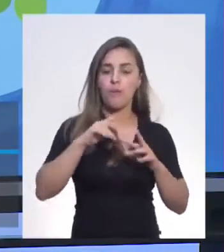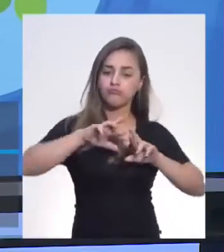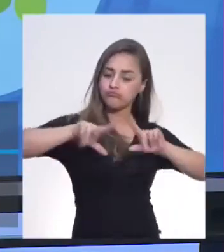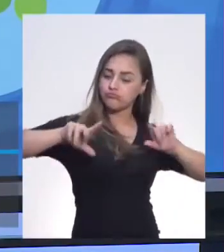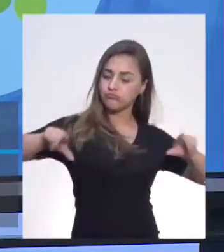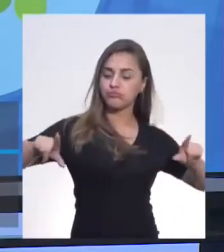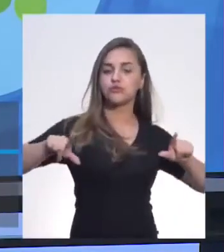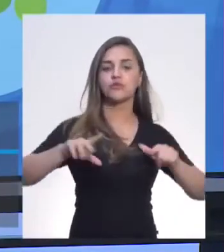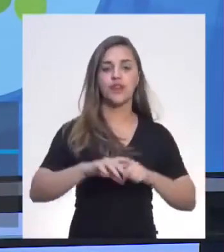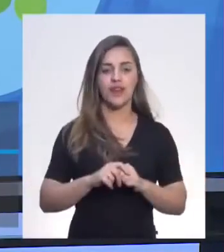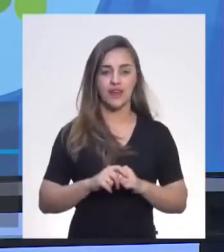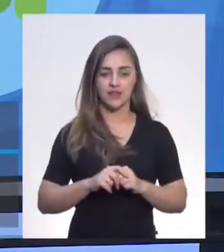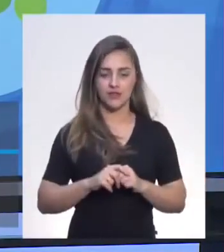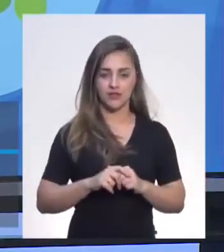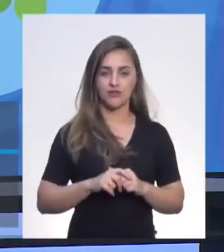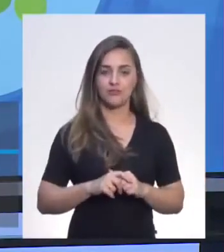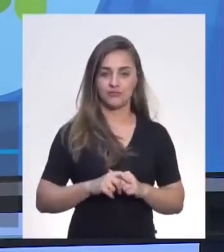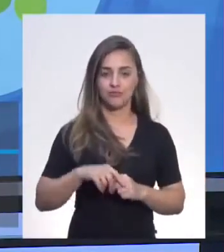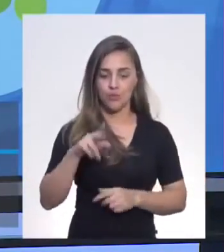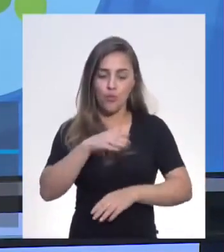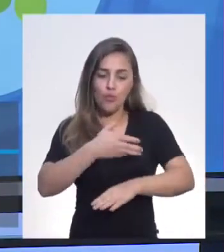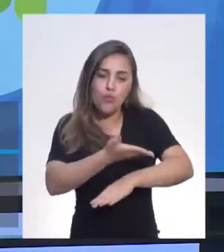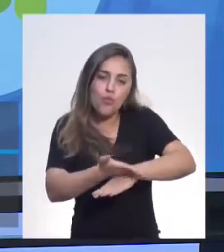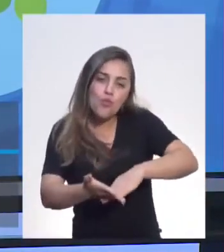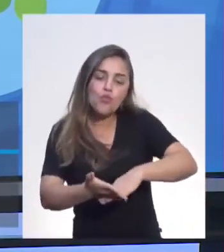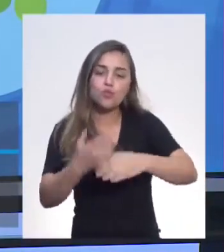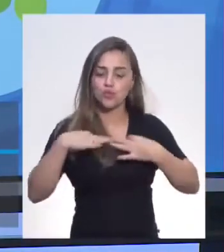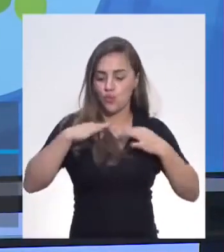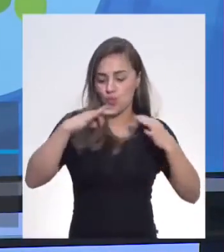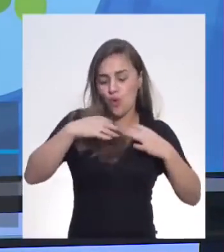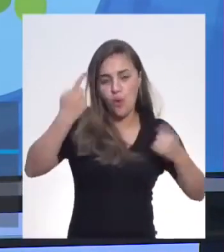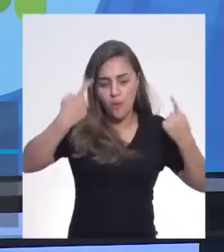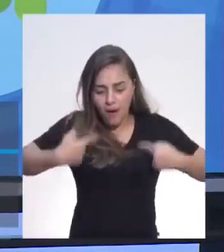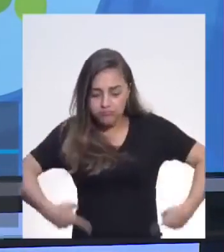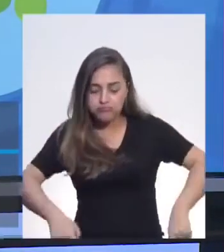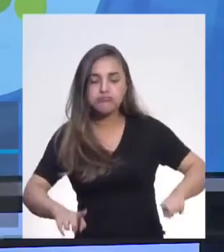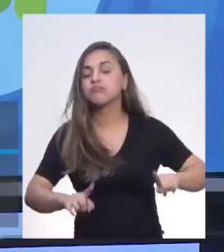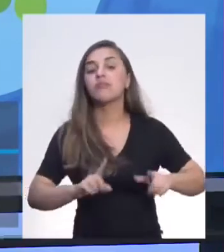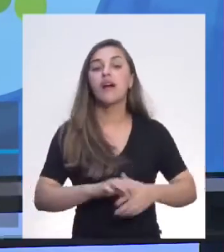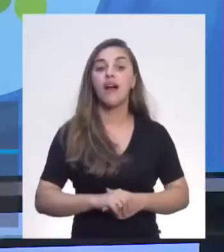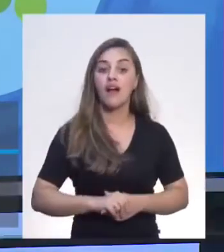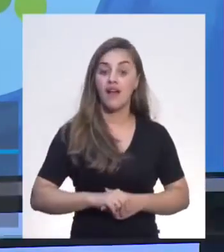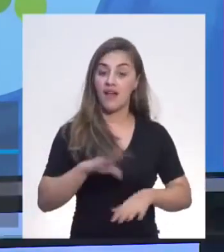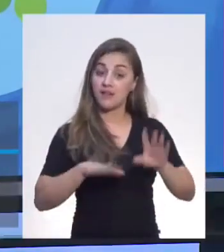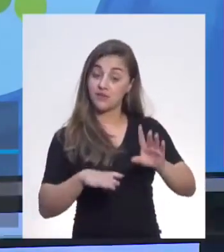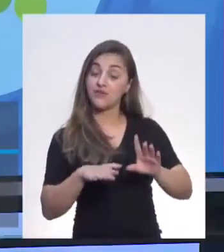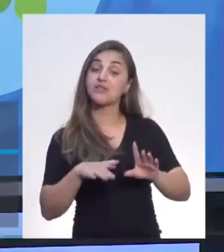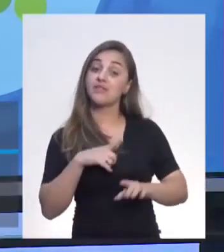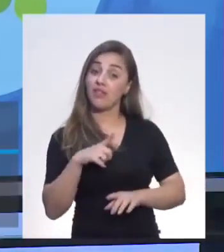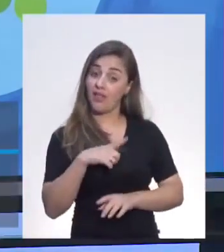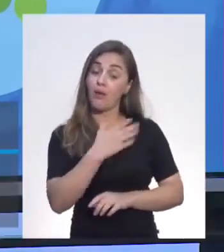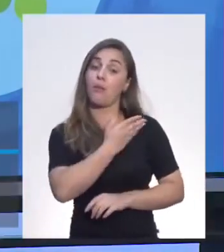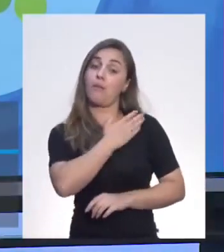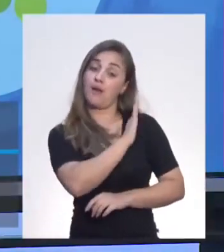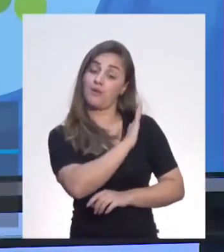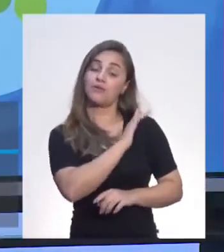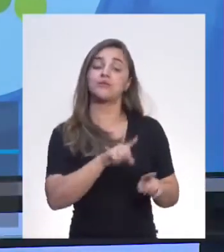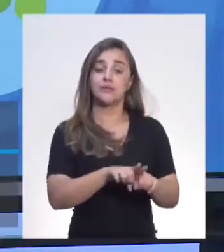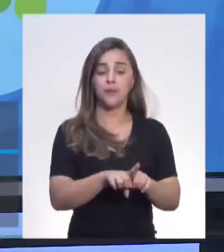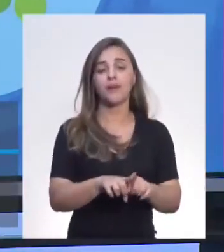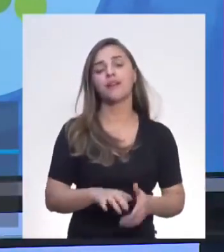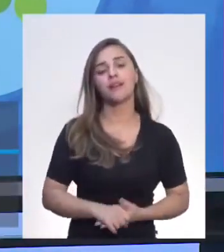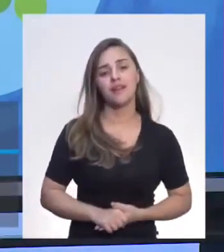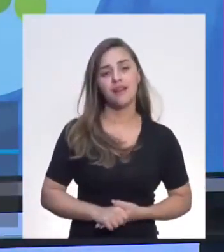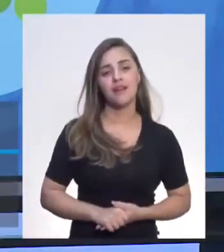um preconceito contra esse grupo social, que também era incluído, mas, em sua maioria, eram negros. E uma